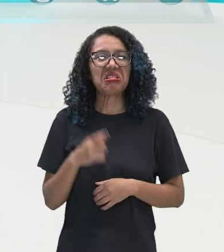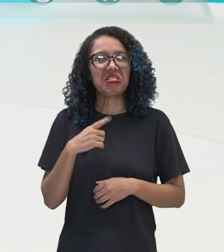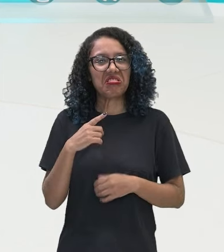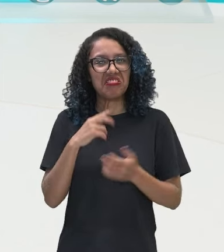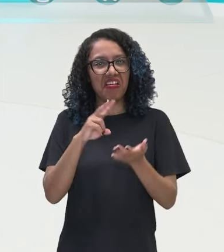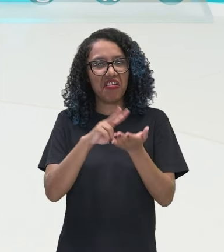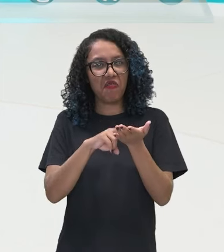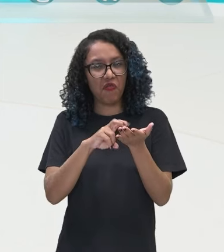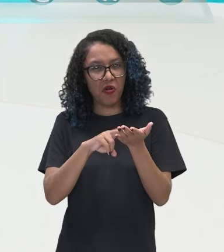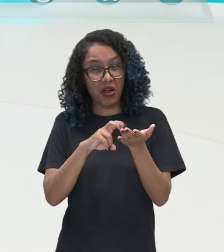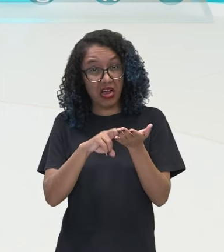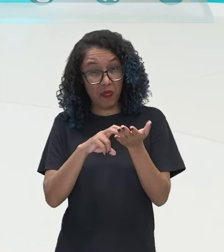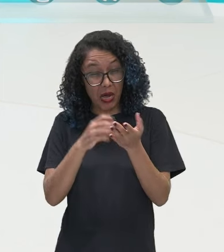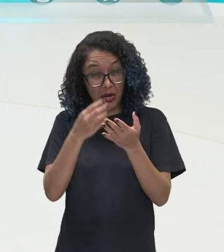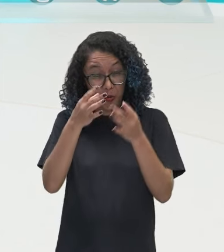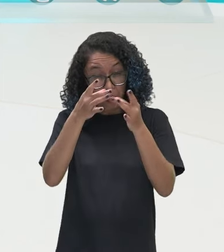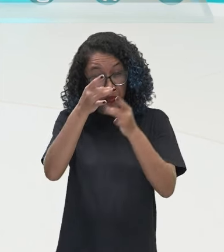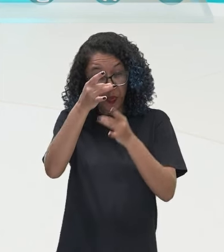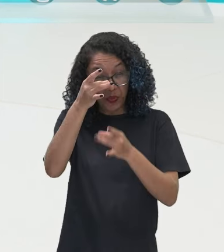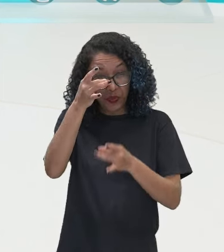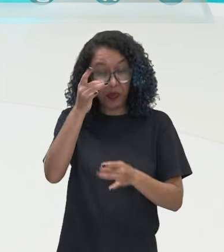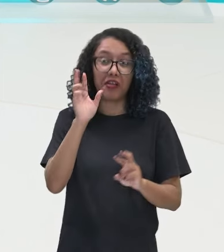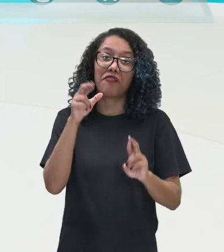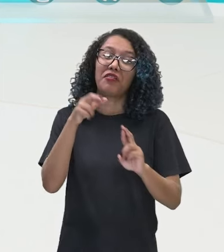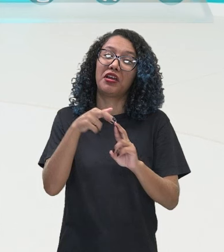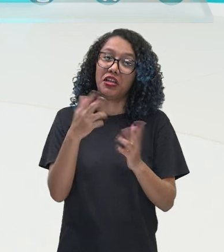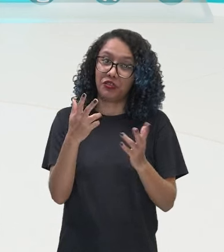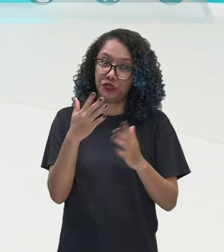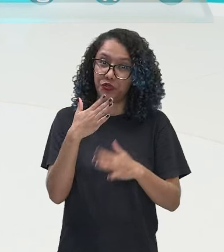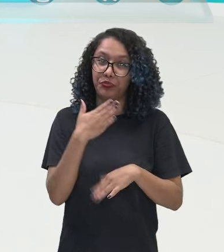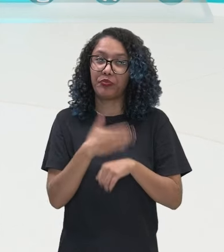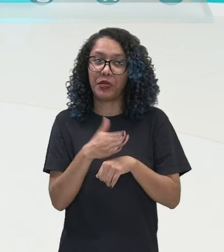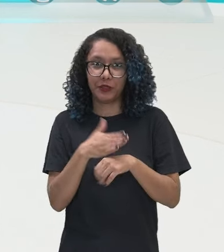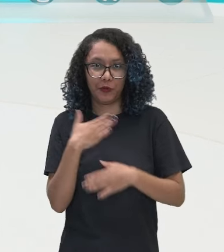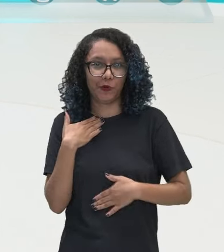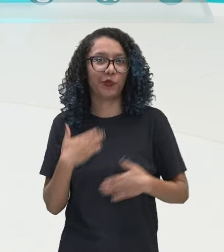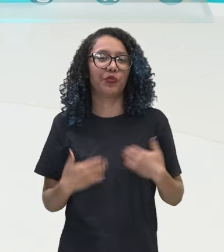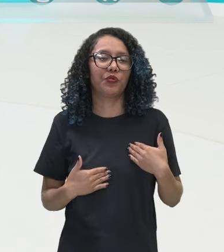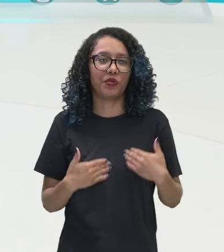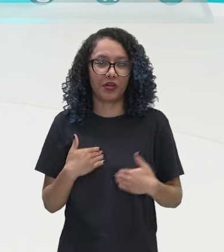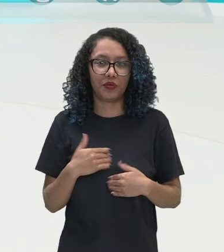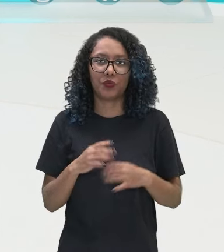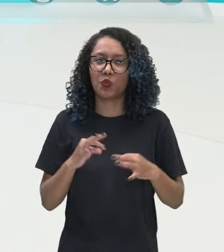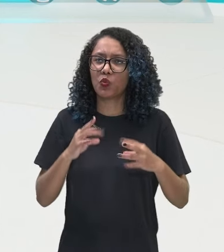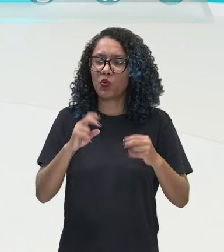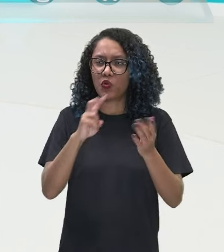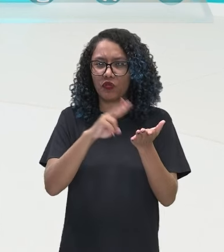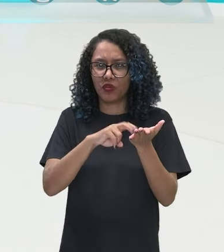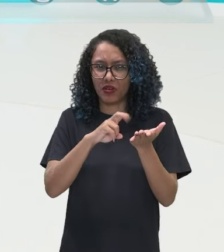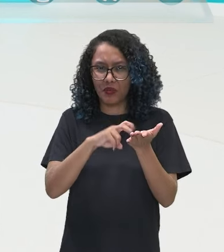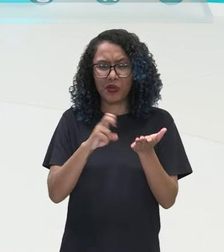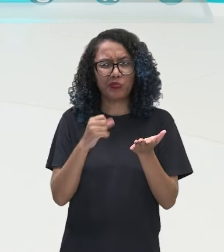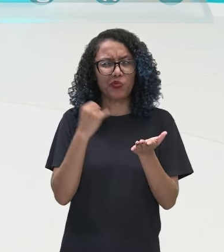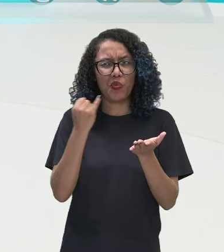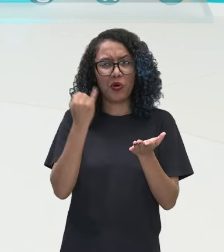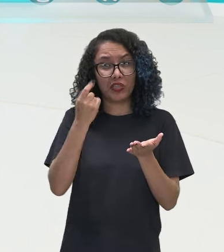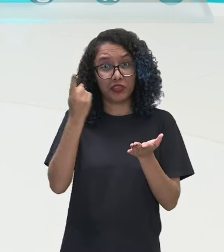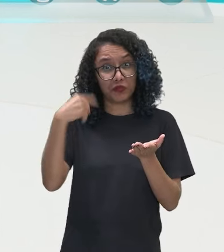acerca desse tema, né, que são as práticas corporais. Então, todo aquele vocabulário que nós trabalharmos é importante vocês anotarem, especialmente aqueles que